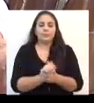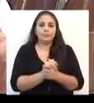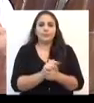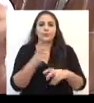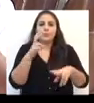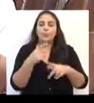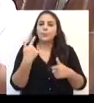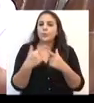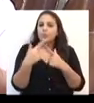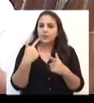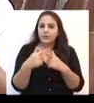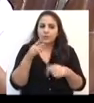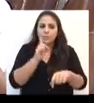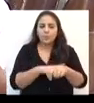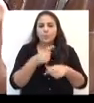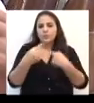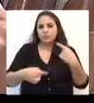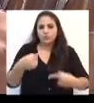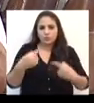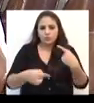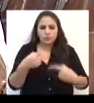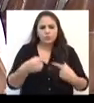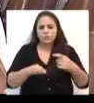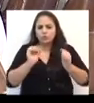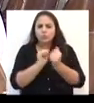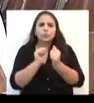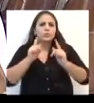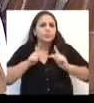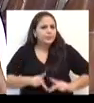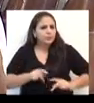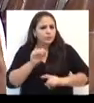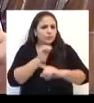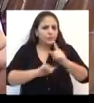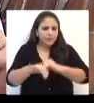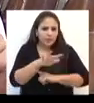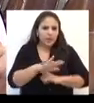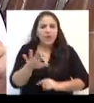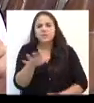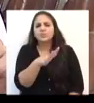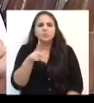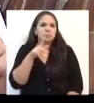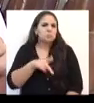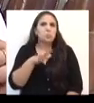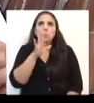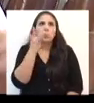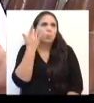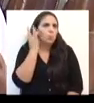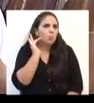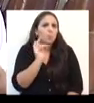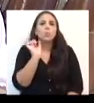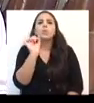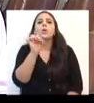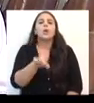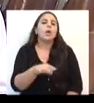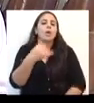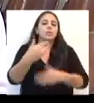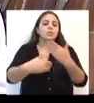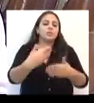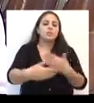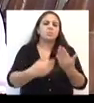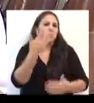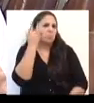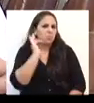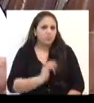Porque quando a gente discute com as pessoas, com a sociedade, a maioria das vezes as pessoas nem sabem o que é